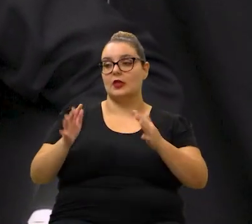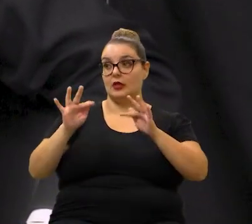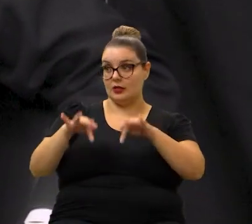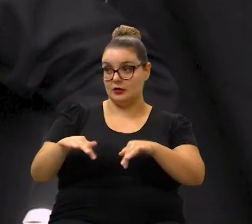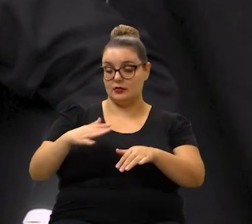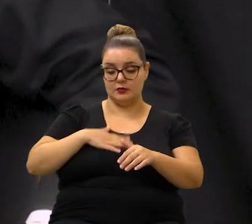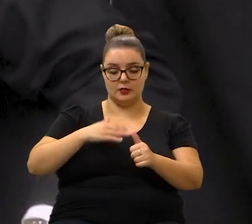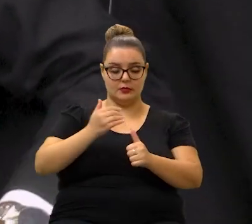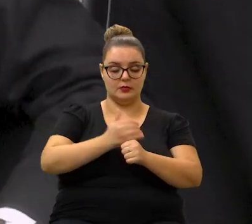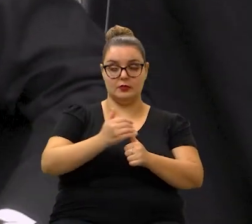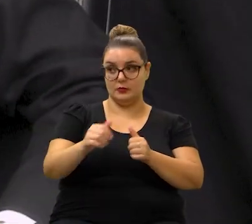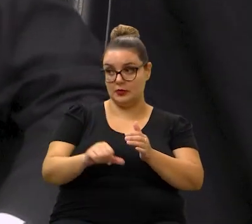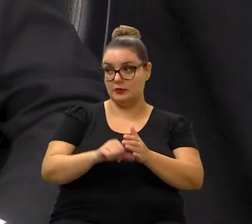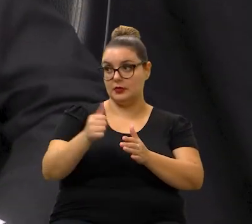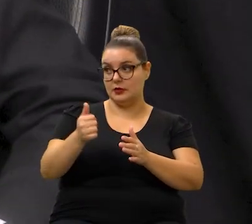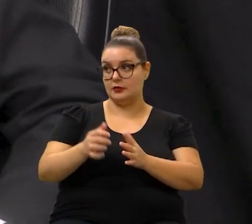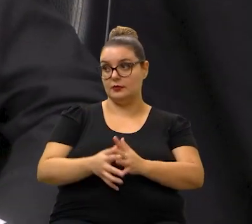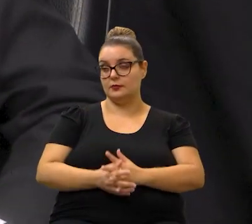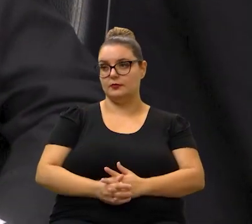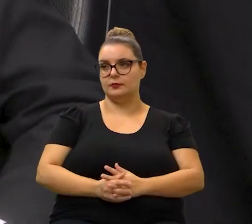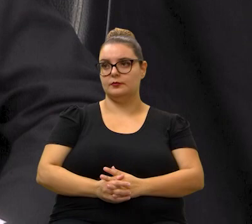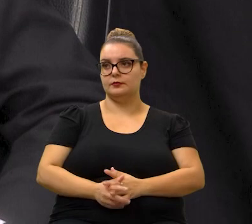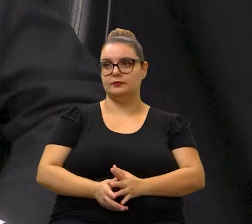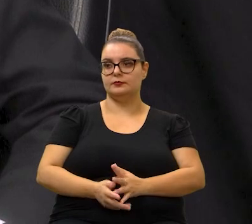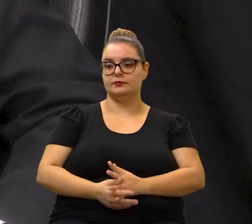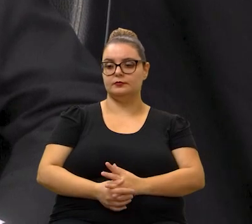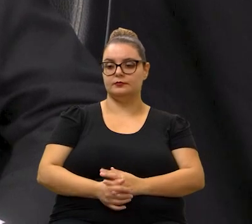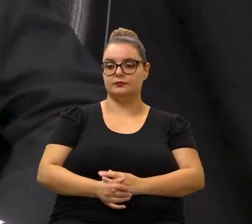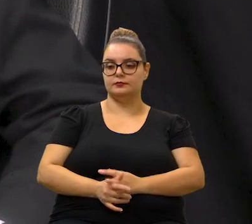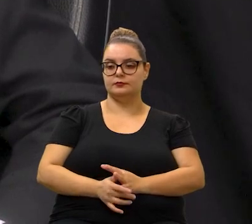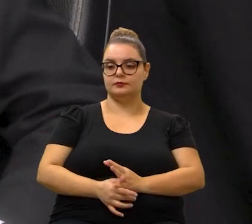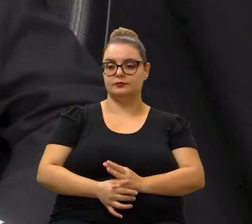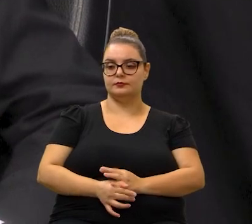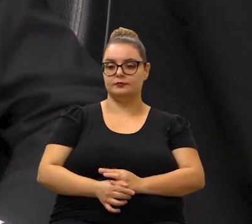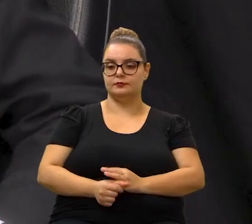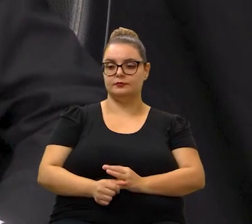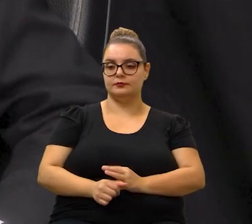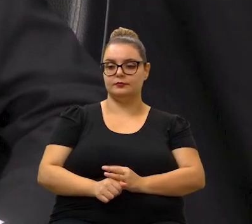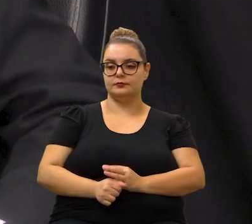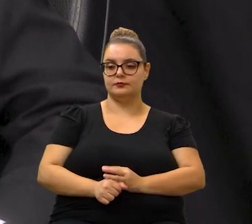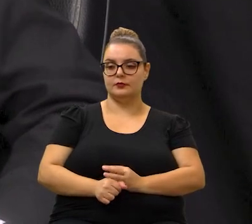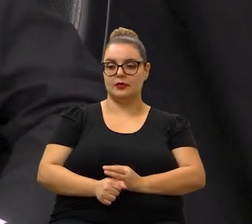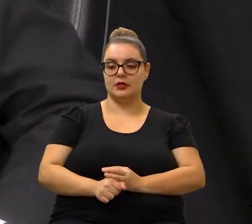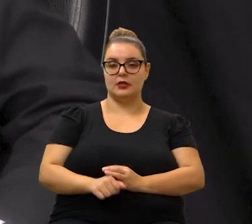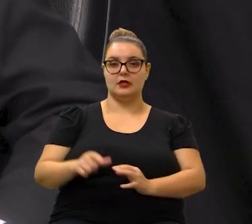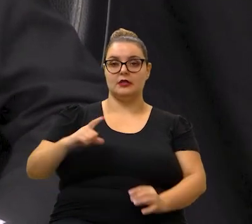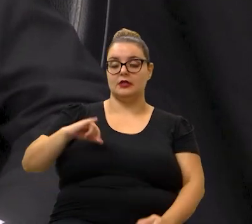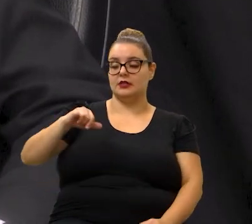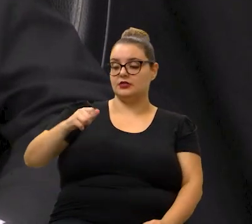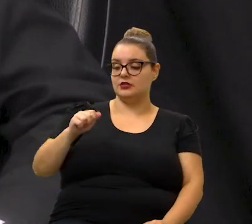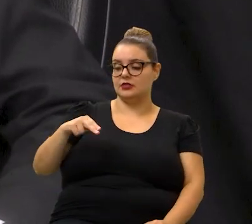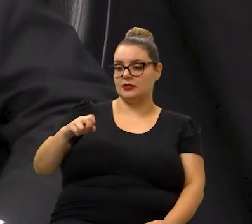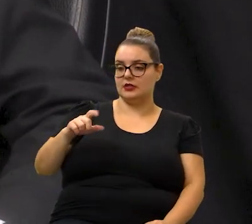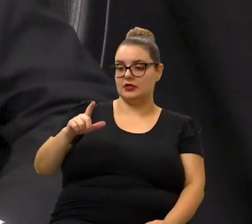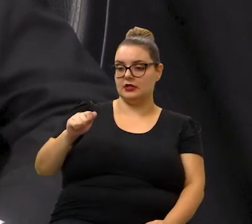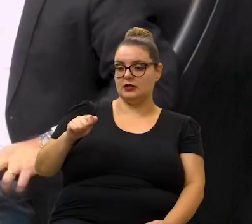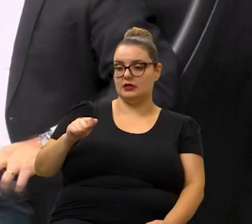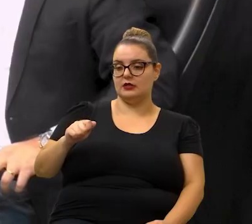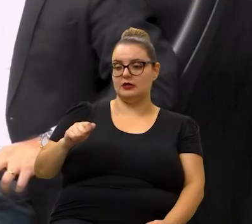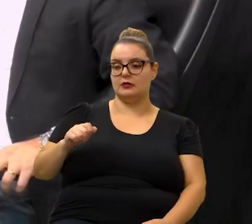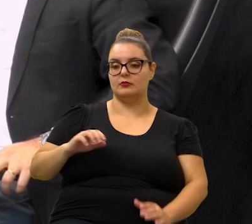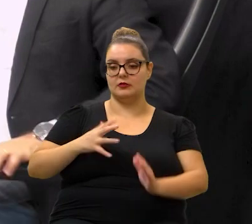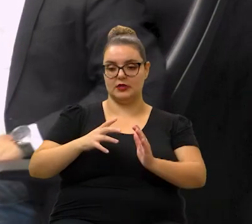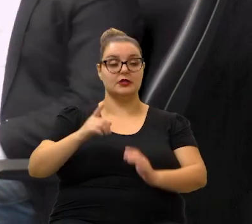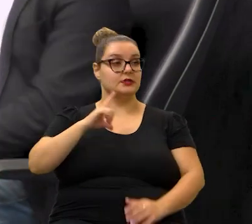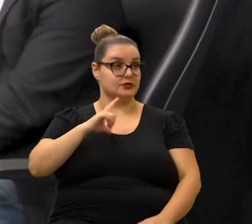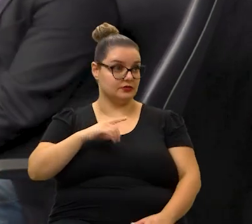meu primeiro mandato eh nós tínhamos aí aquele aquela janela partidária que tivemos há pouco tempo novamente